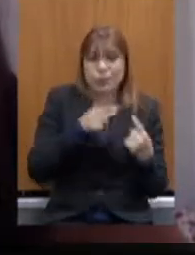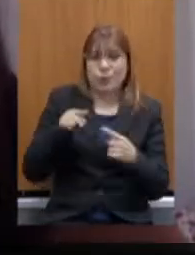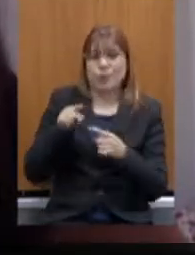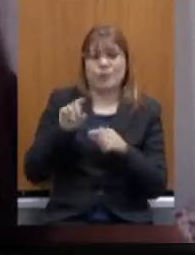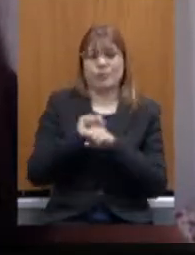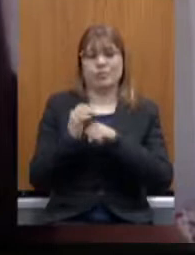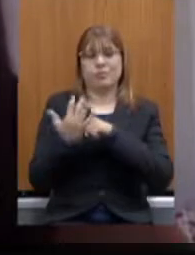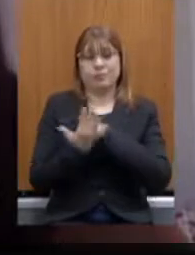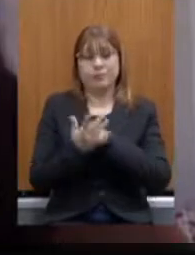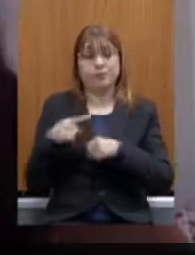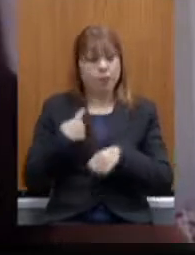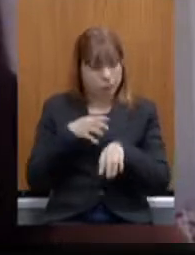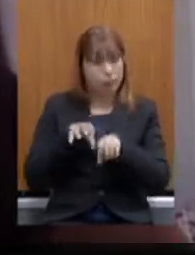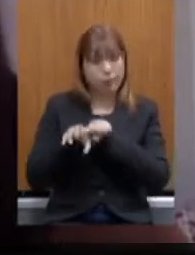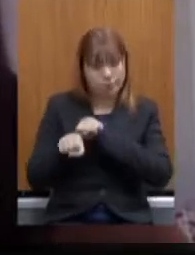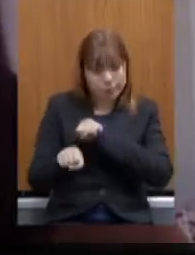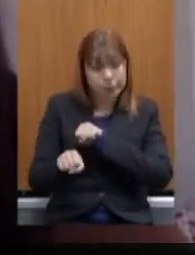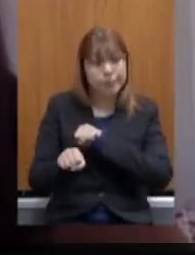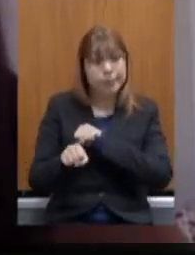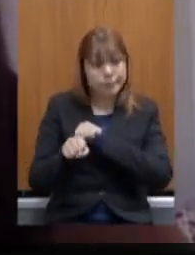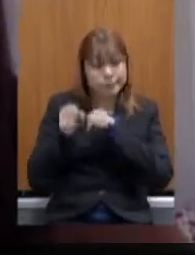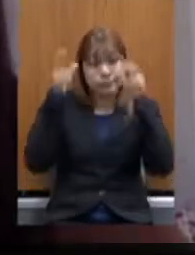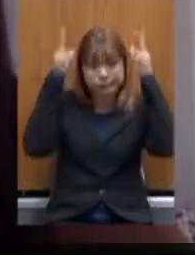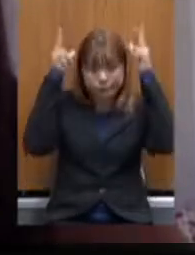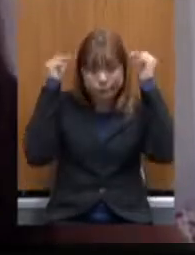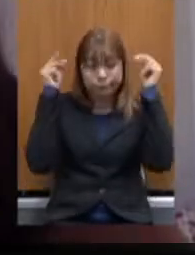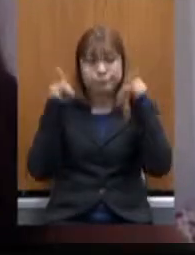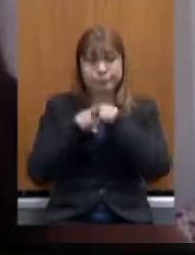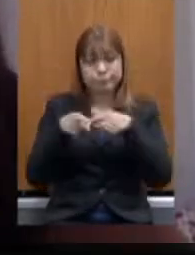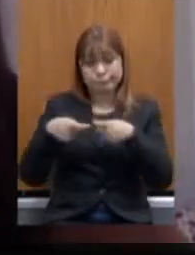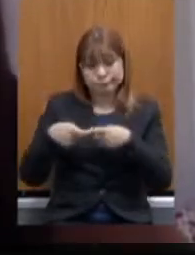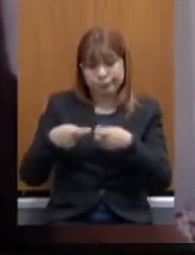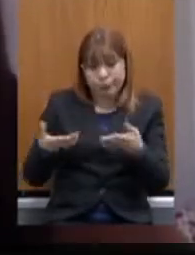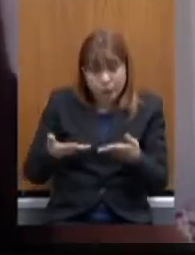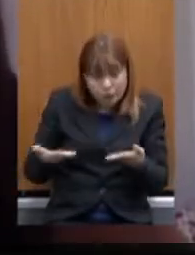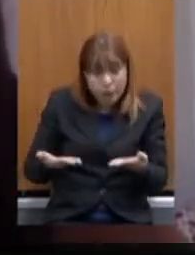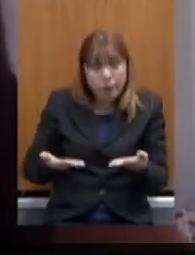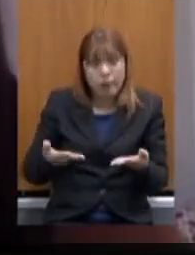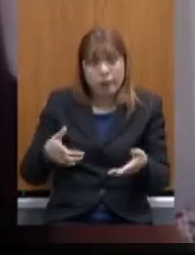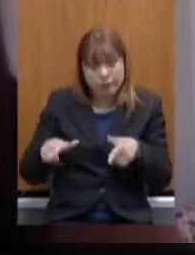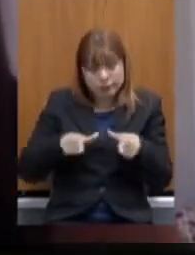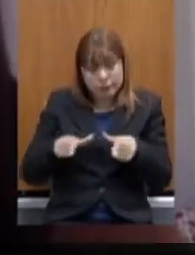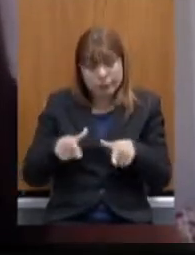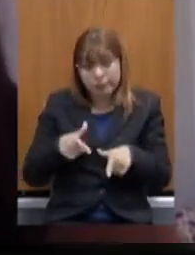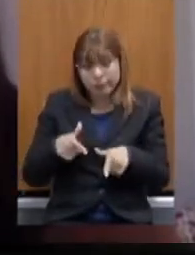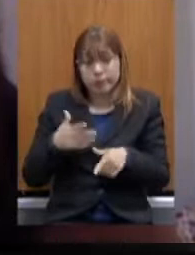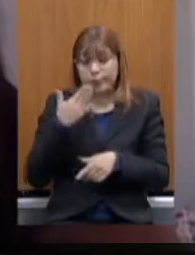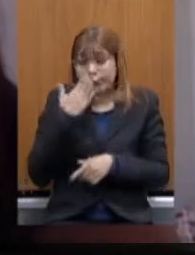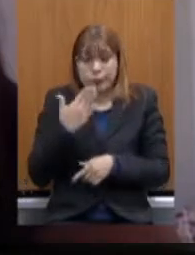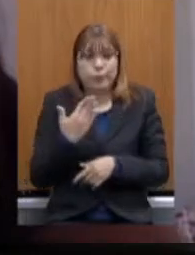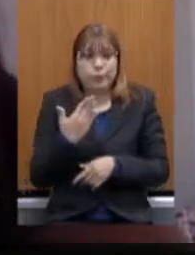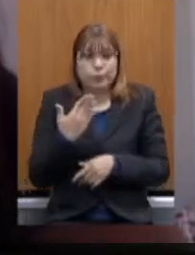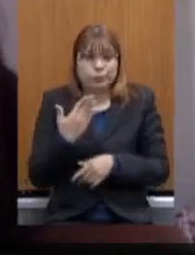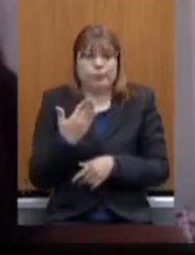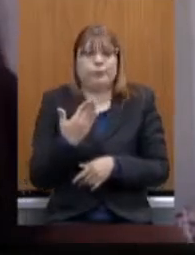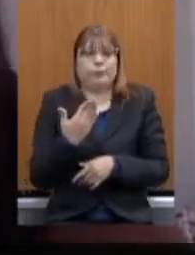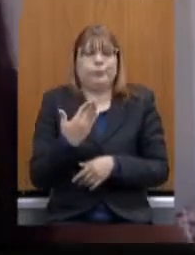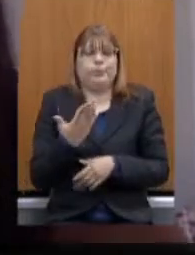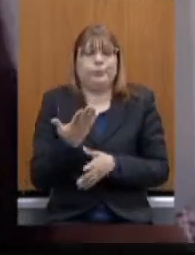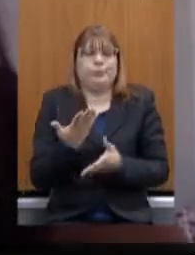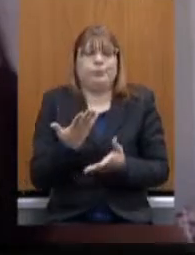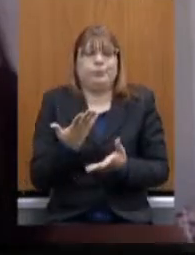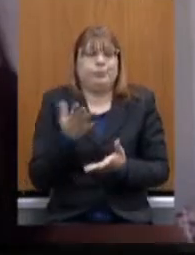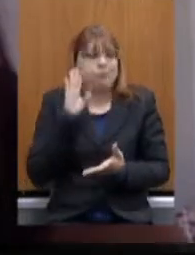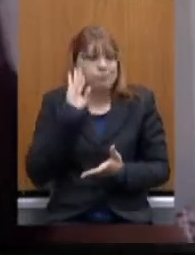formamos os enfermeiros e os médicos que hoje estão atuando na linha de frente contra pandemia e aí nessa